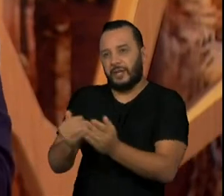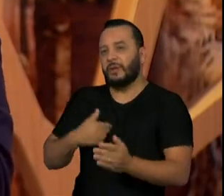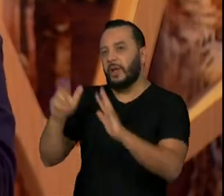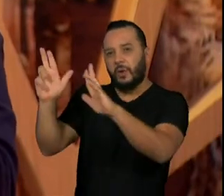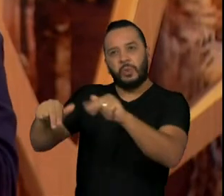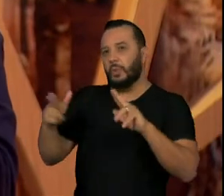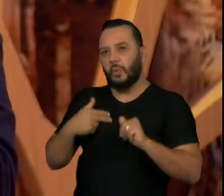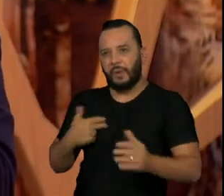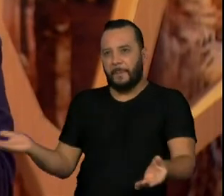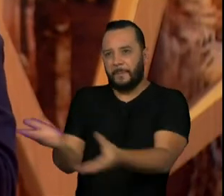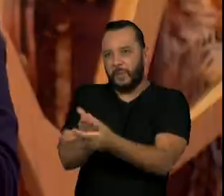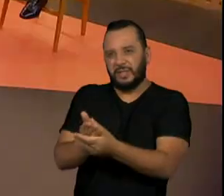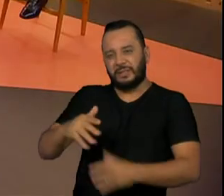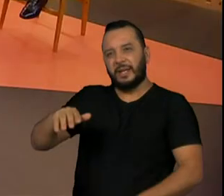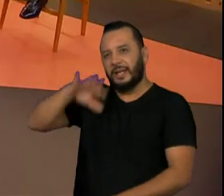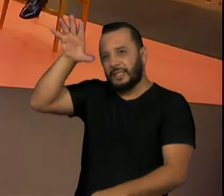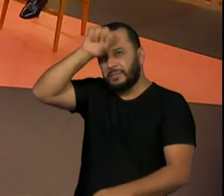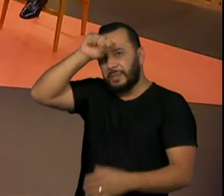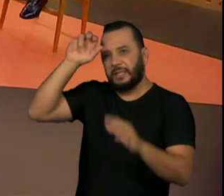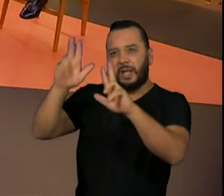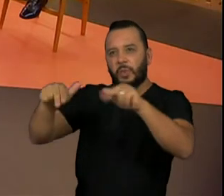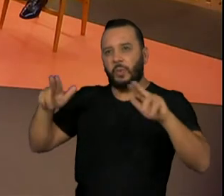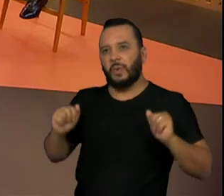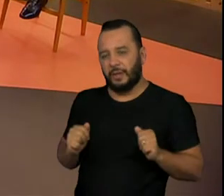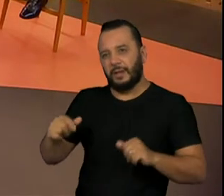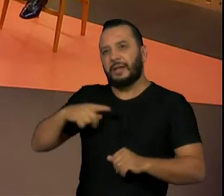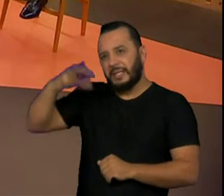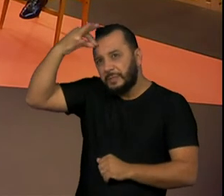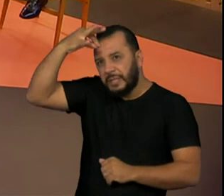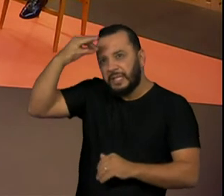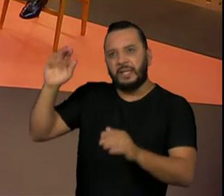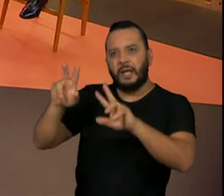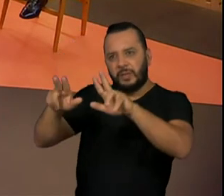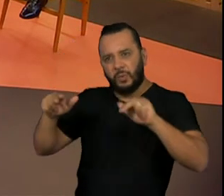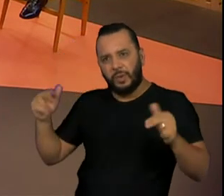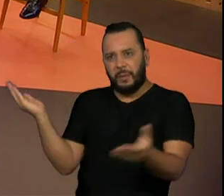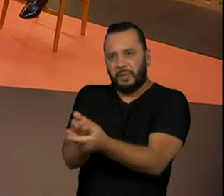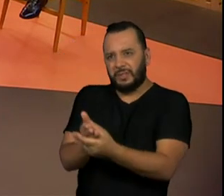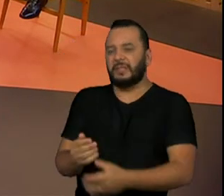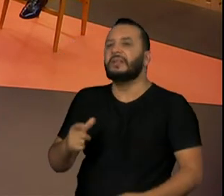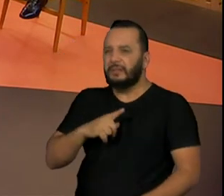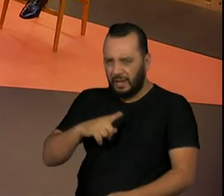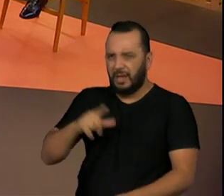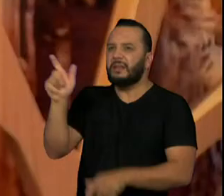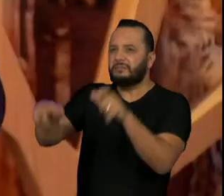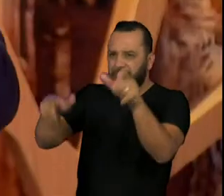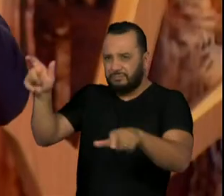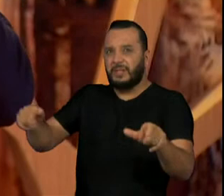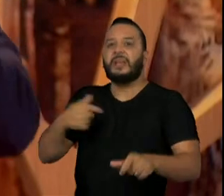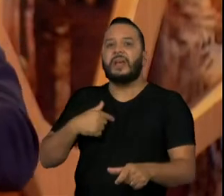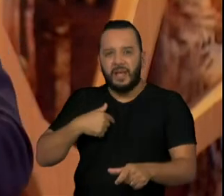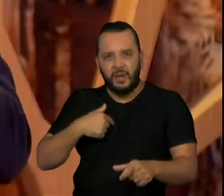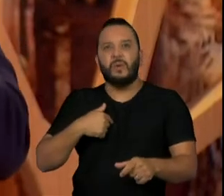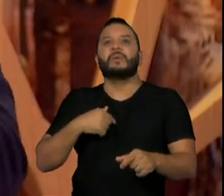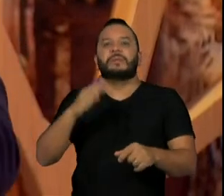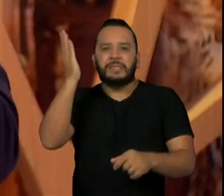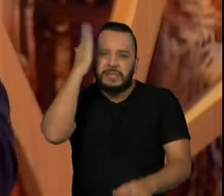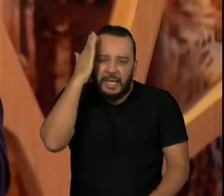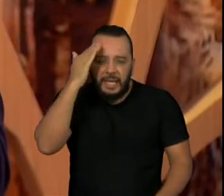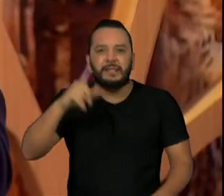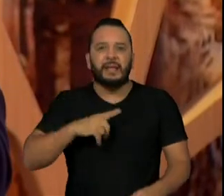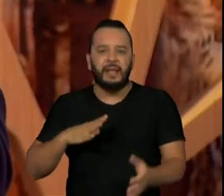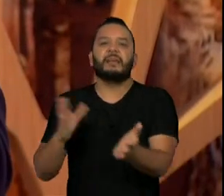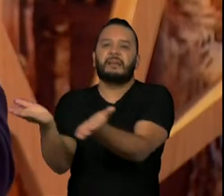nunca levei um espírita à justiça. Existem. Eu não tenho vergonha de admitir pela câmera. Existem